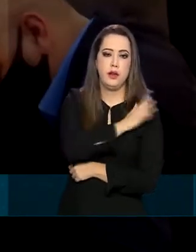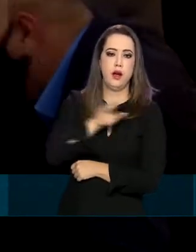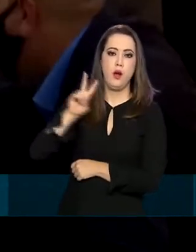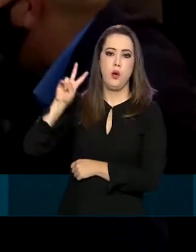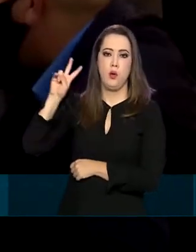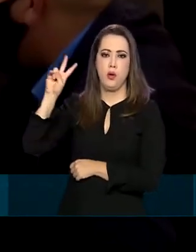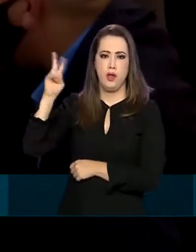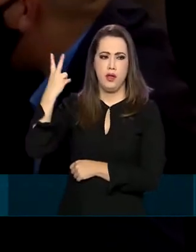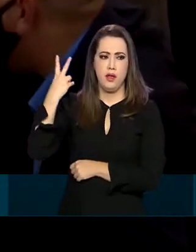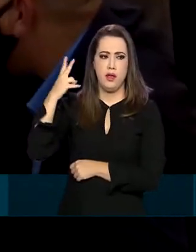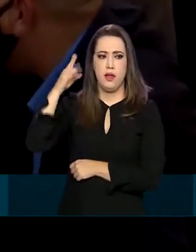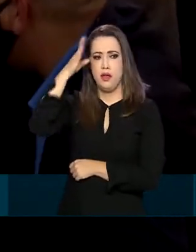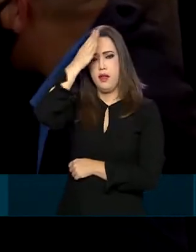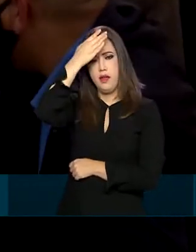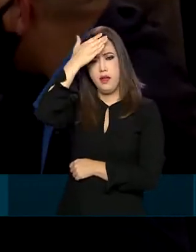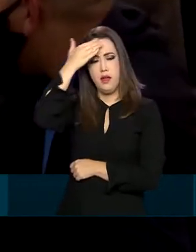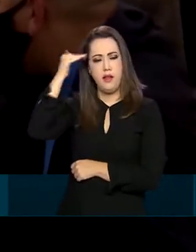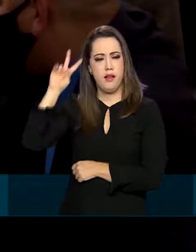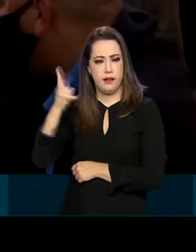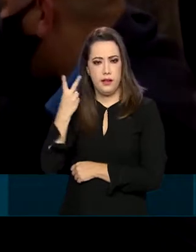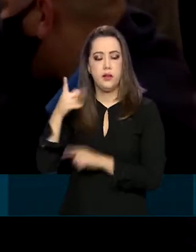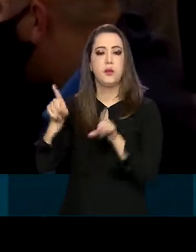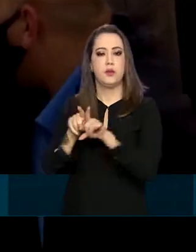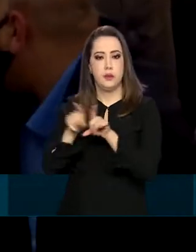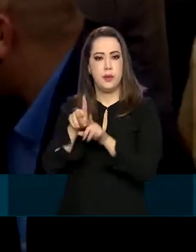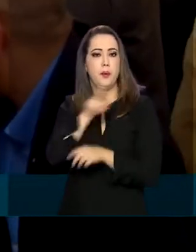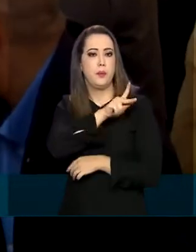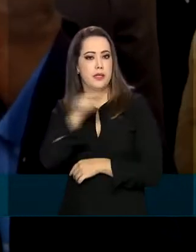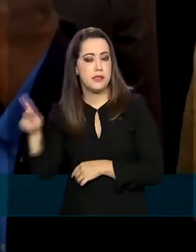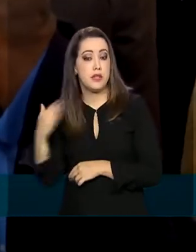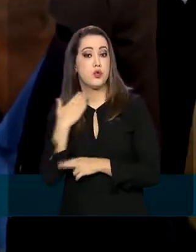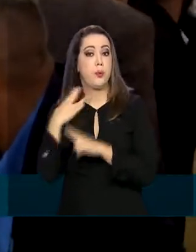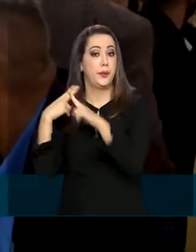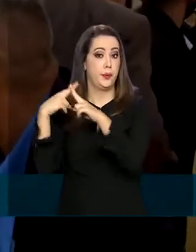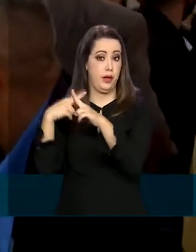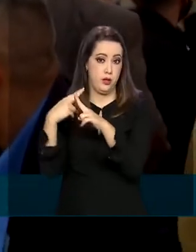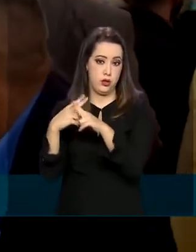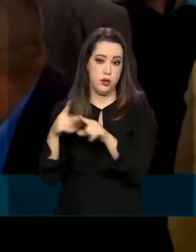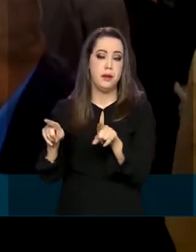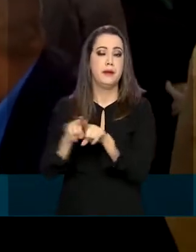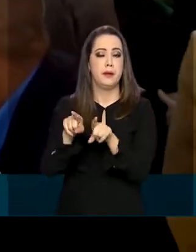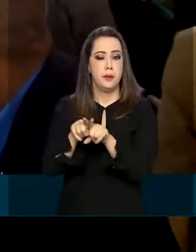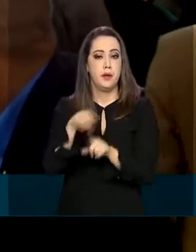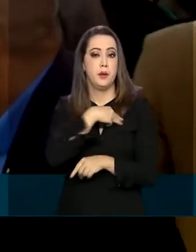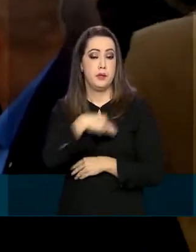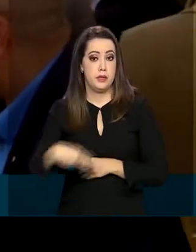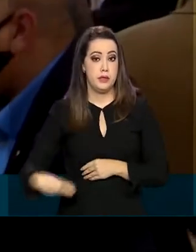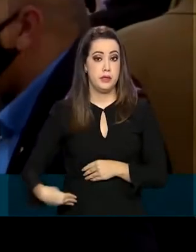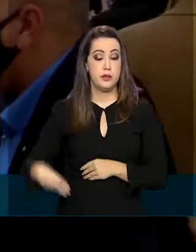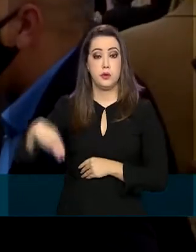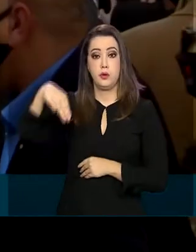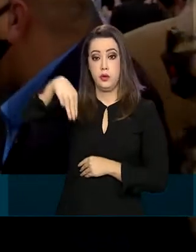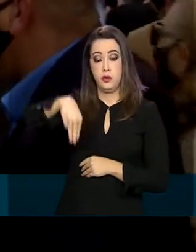também acompanhado do presidente da Caixa Econômica Federal, Pedro Guimarães, e do ministro do Desenvolvimento Regional, Rogério